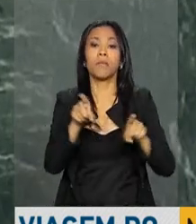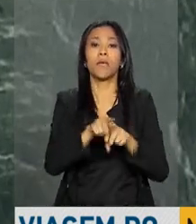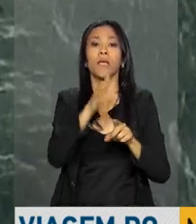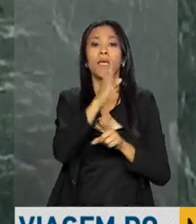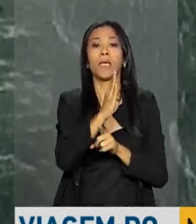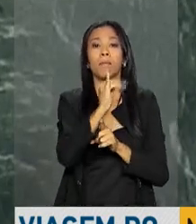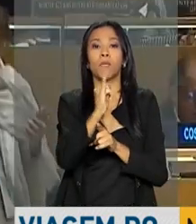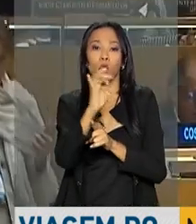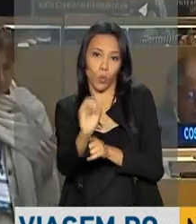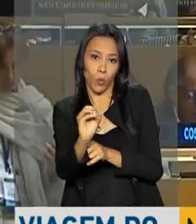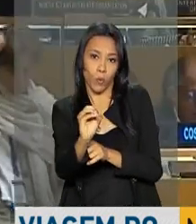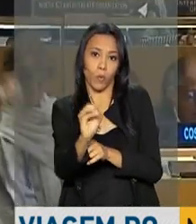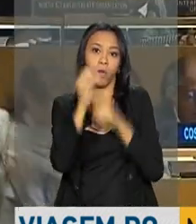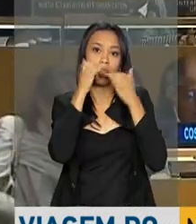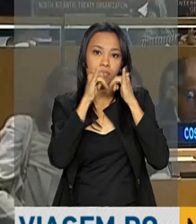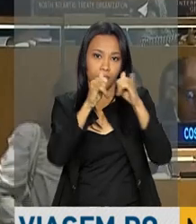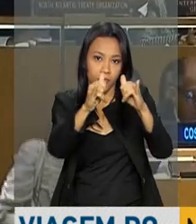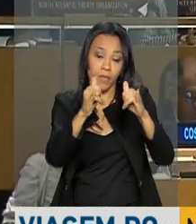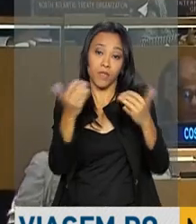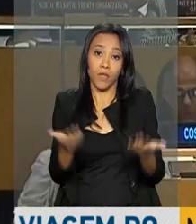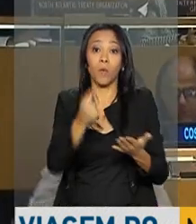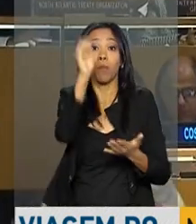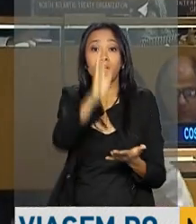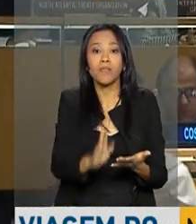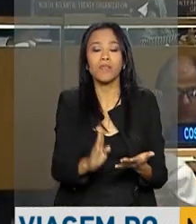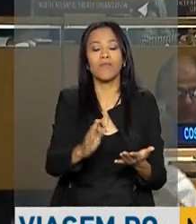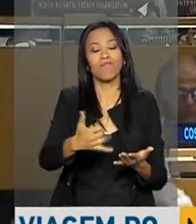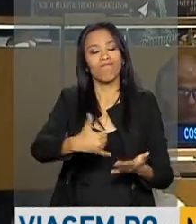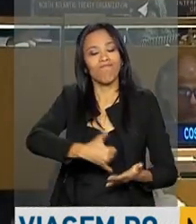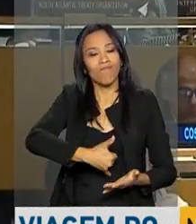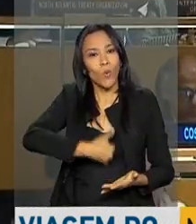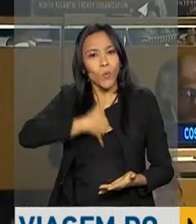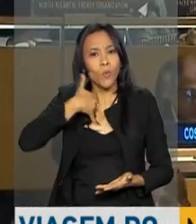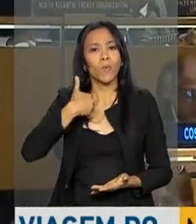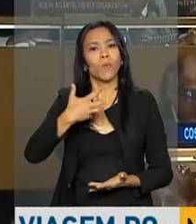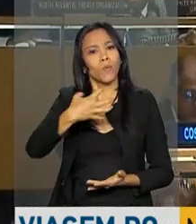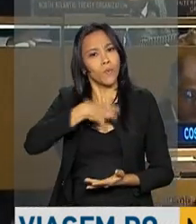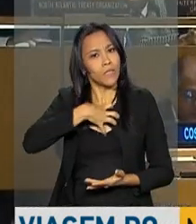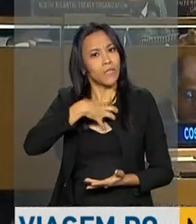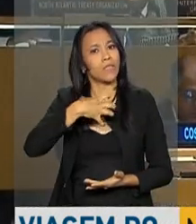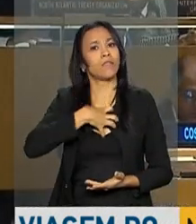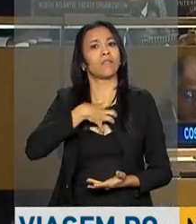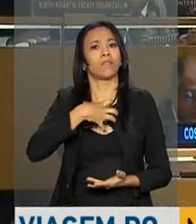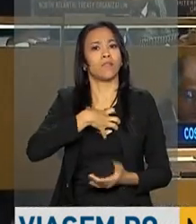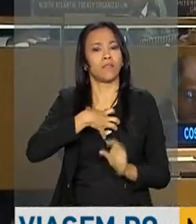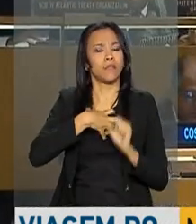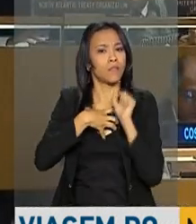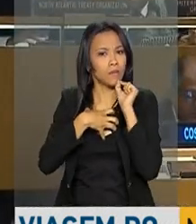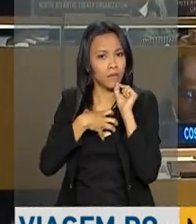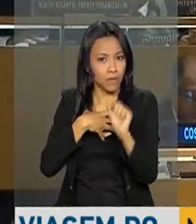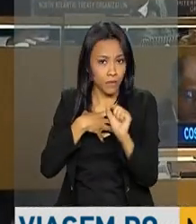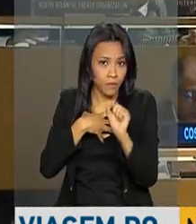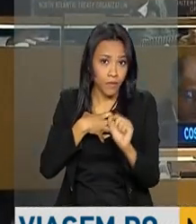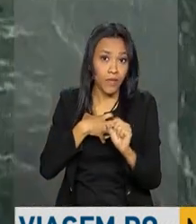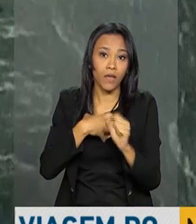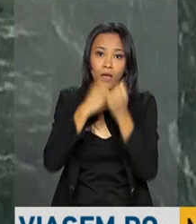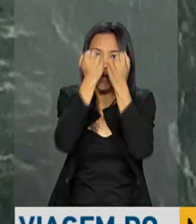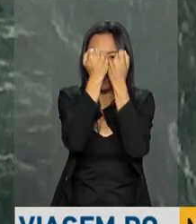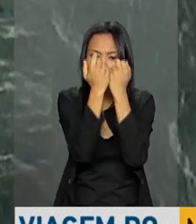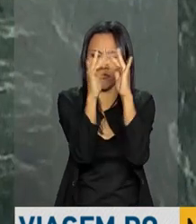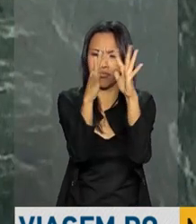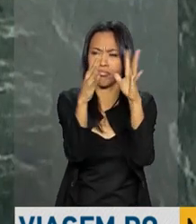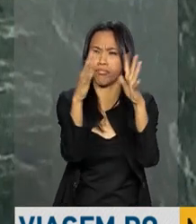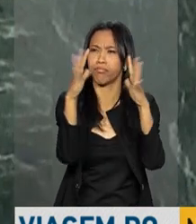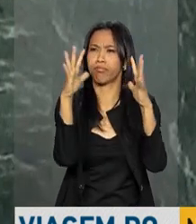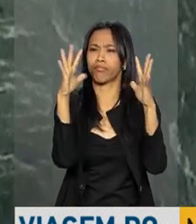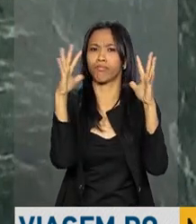Brasil, senhoras e senhores, orgulha-se de ter a maior cobertura de florestas tropicais